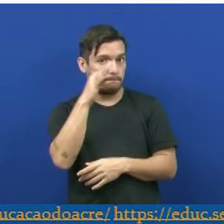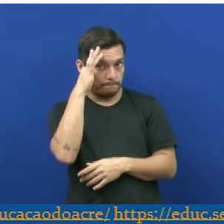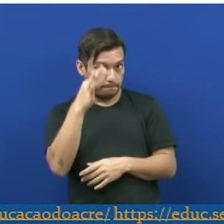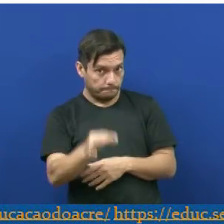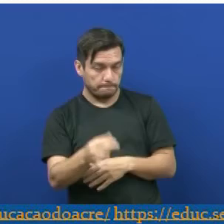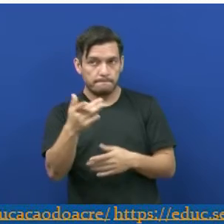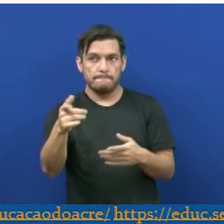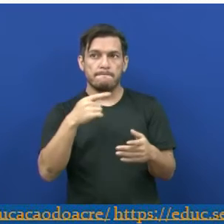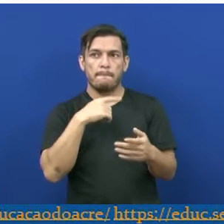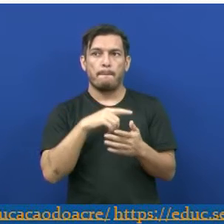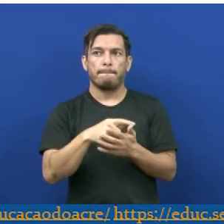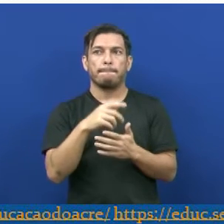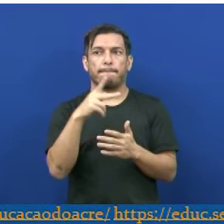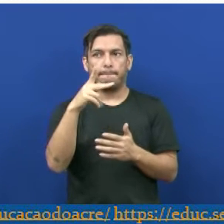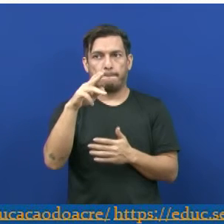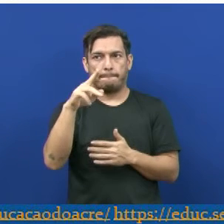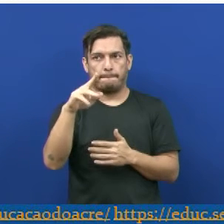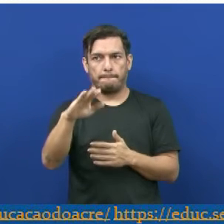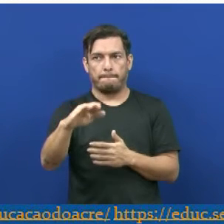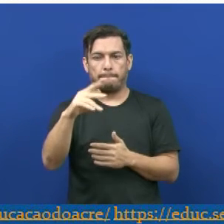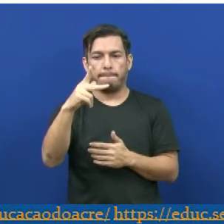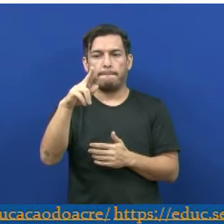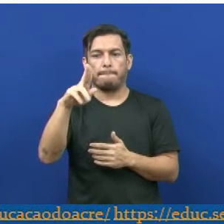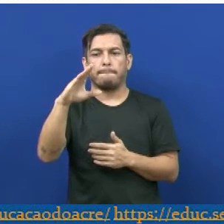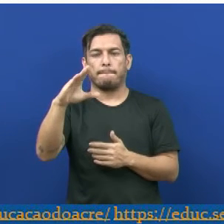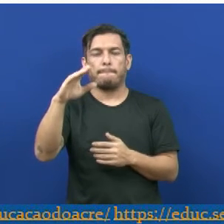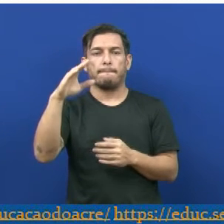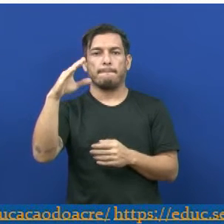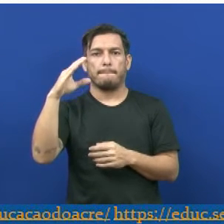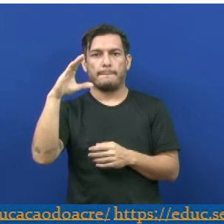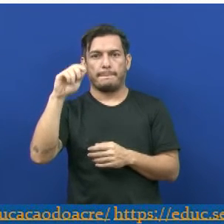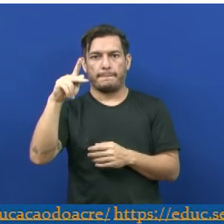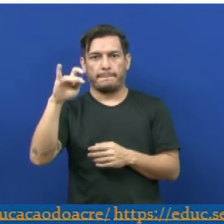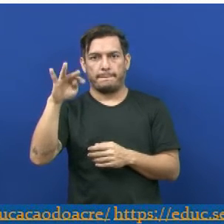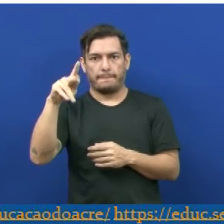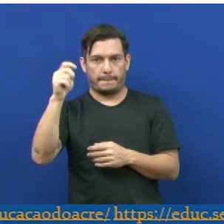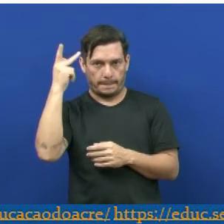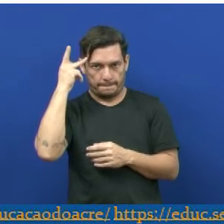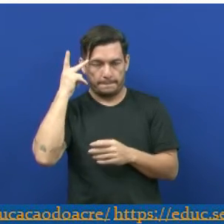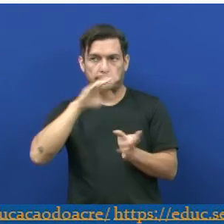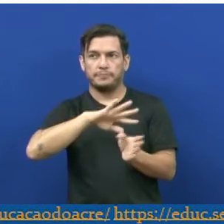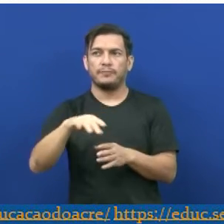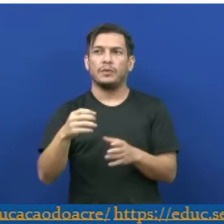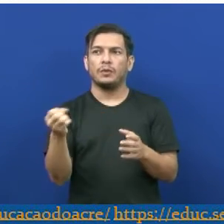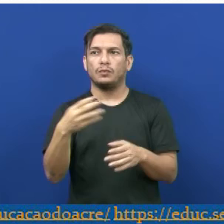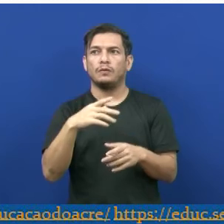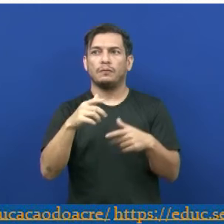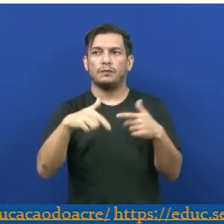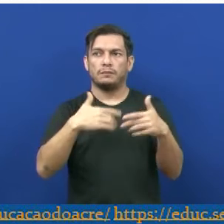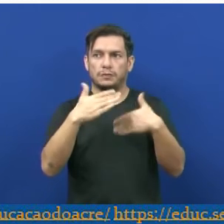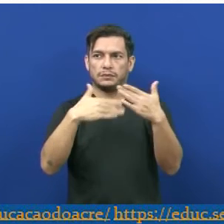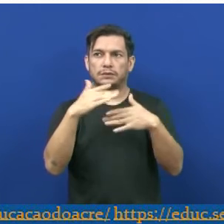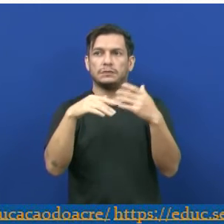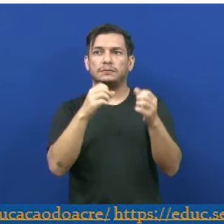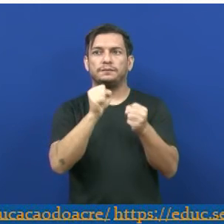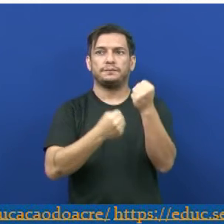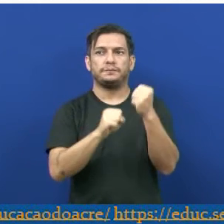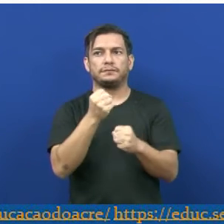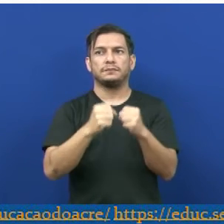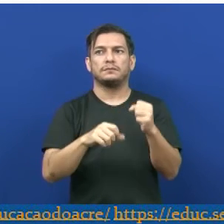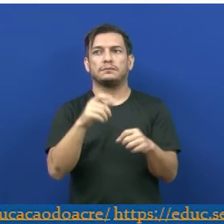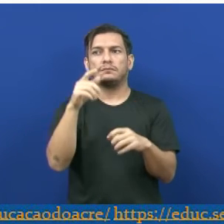disso. Questão da PUC de Campinas. Atenção! O novo processo de produção, introduzido com a Revolução Industrial no século